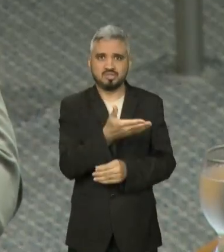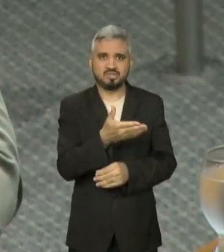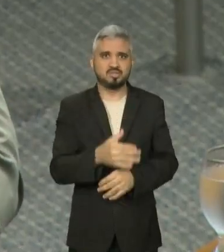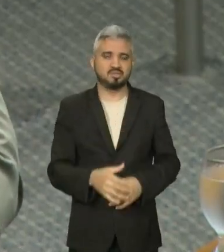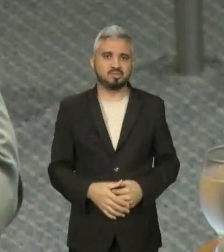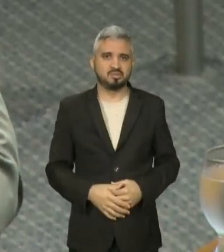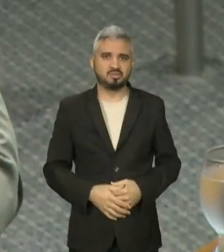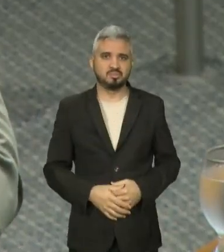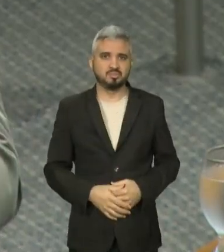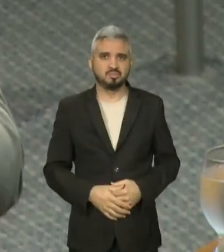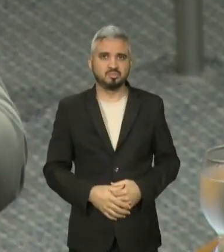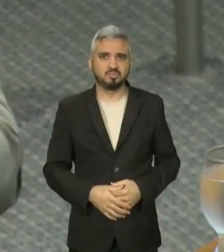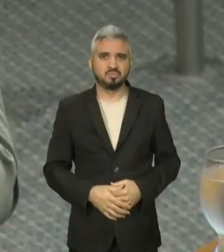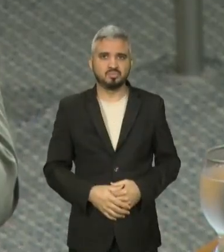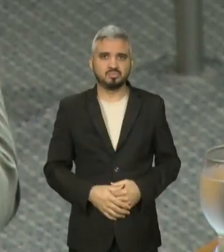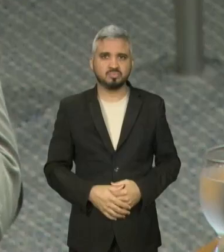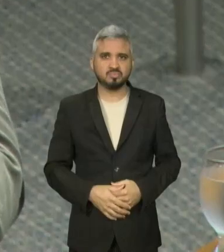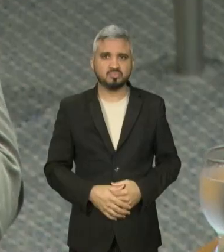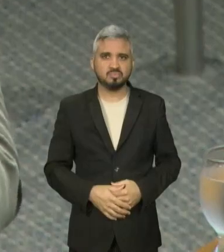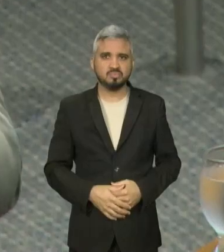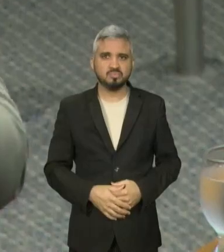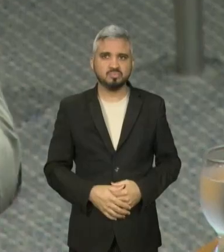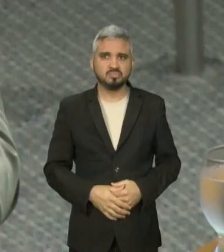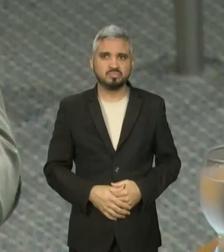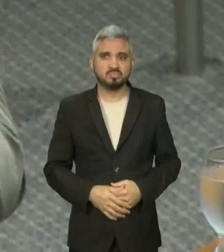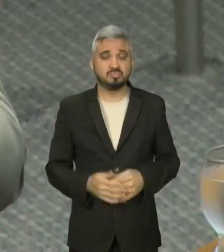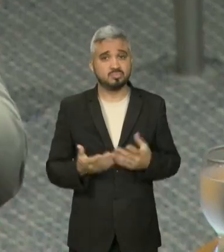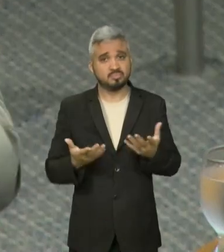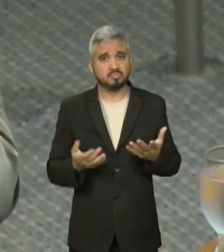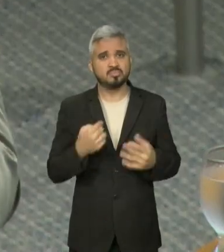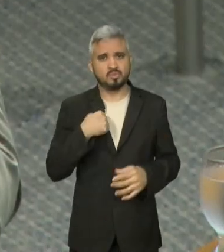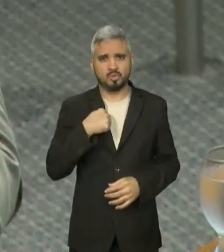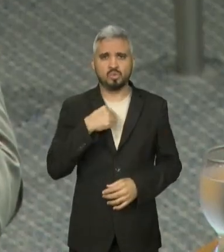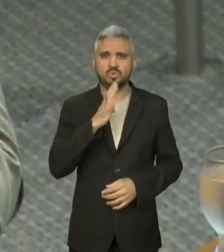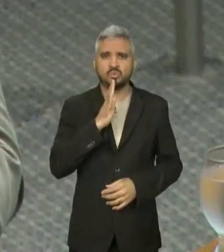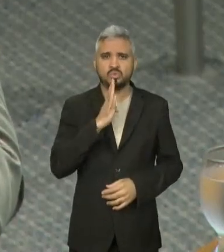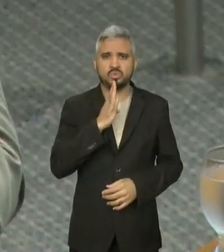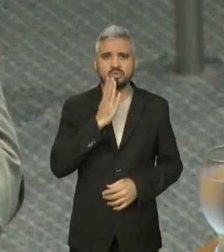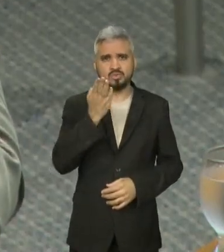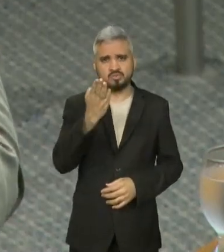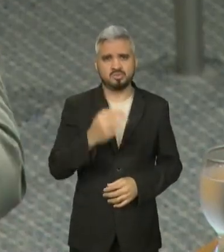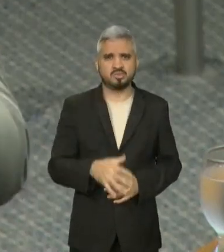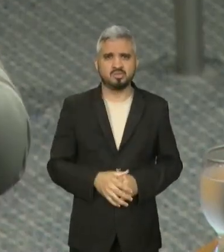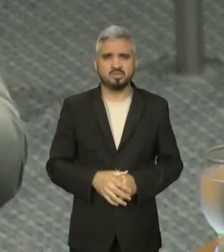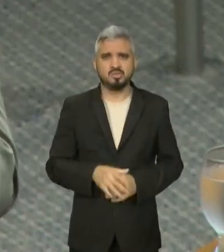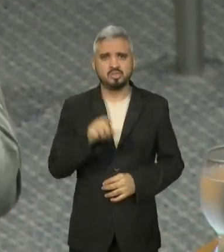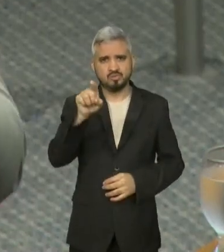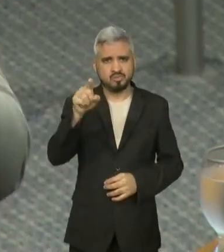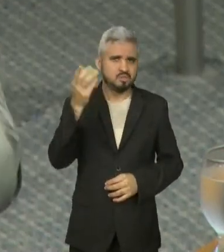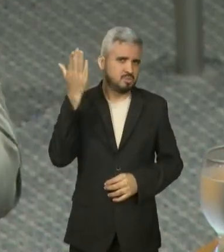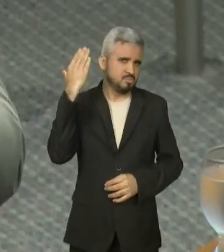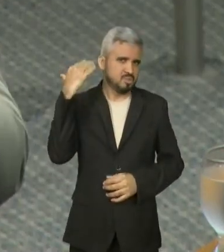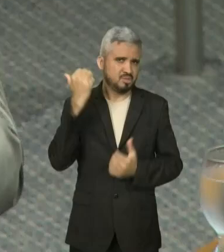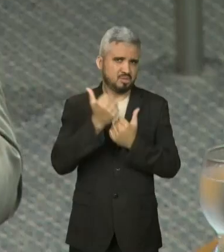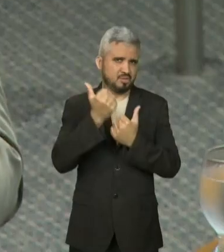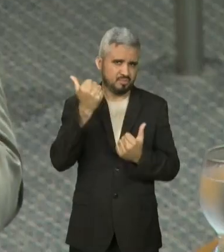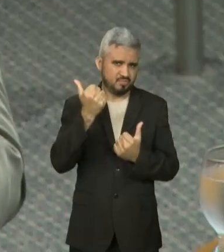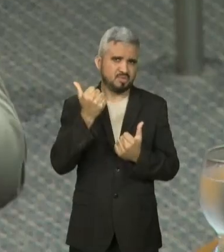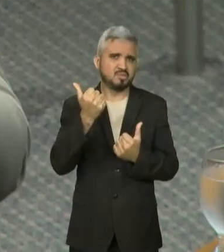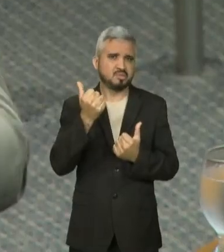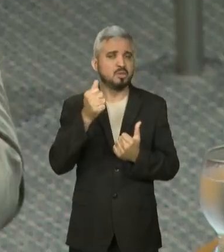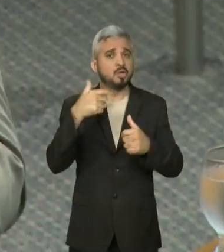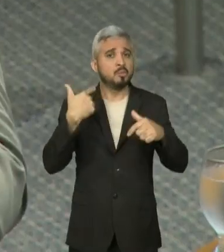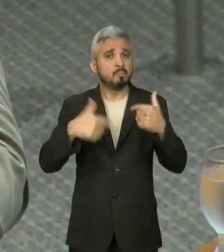até hoje. Então, eu lhe digo, Vinícius, eu lhe conheço, você foi meu vice, entendeu? Então, procura fazer o teu